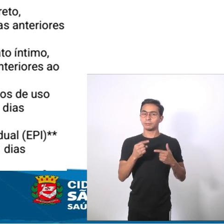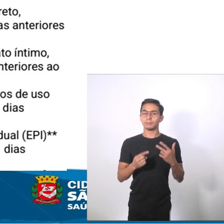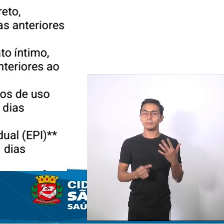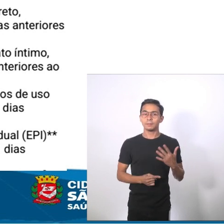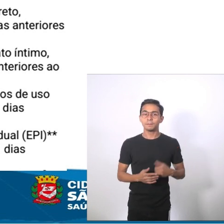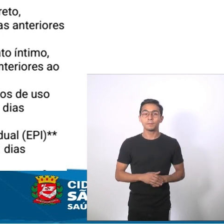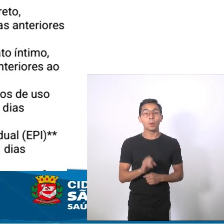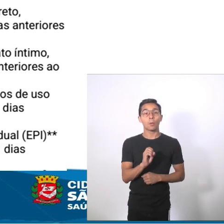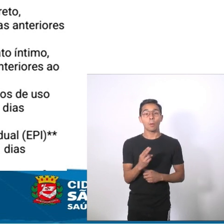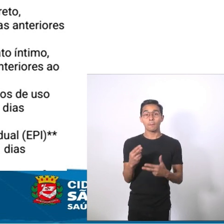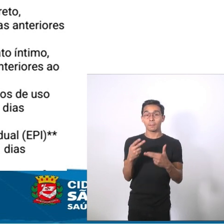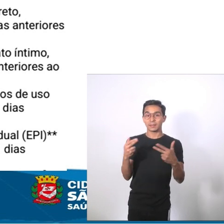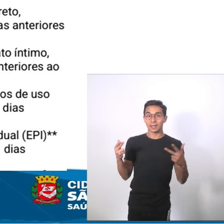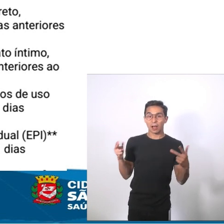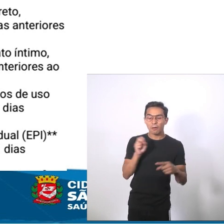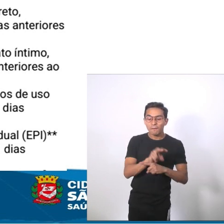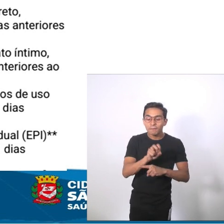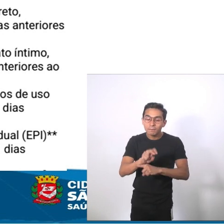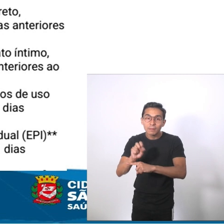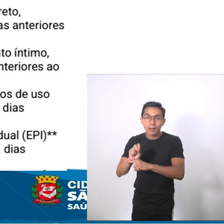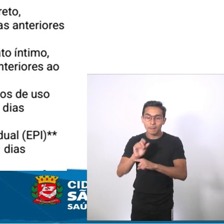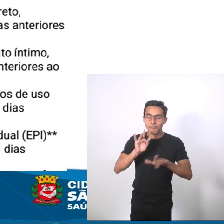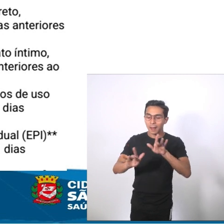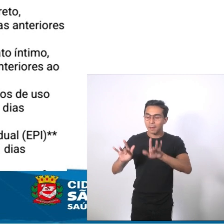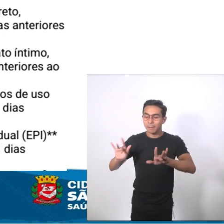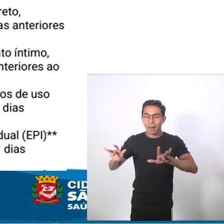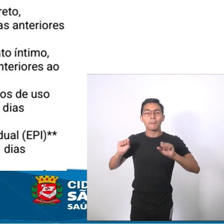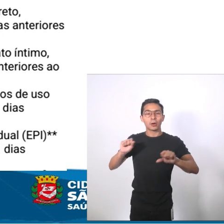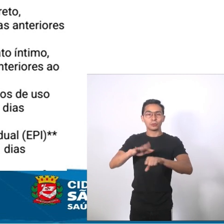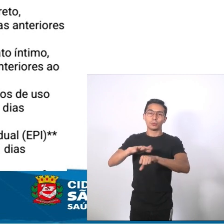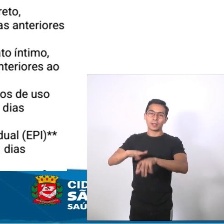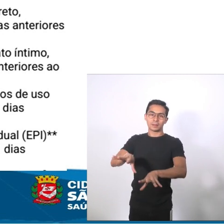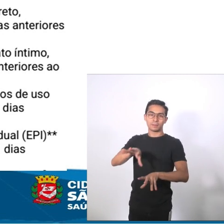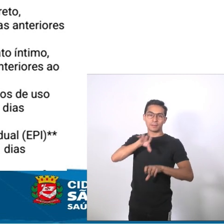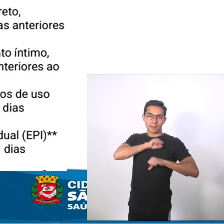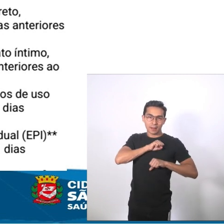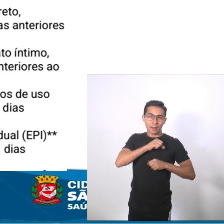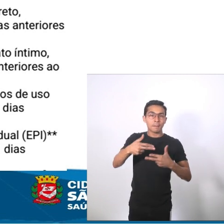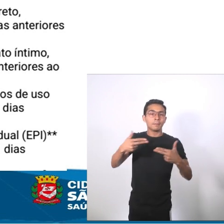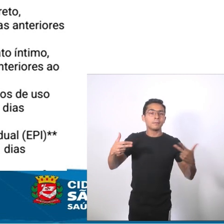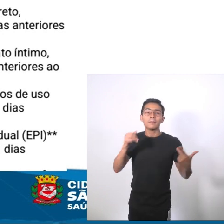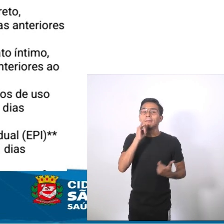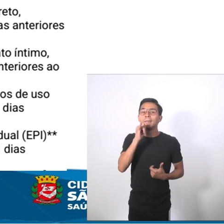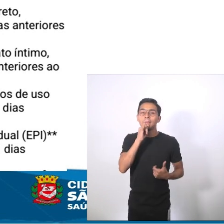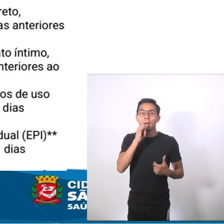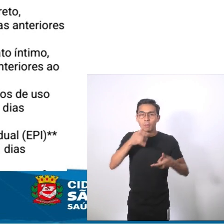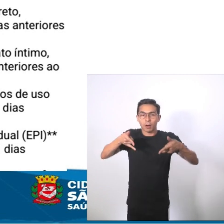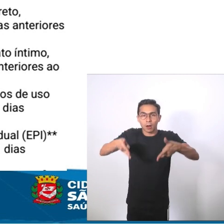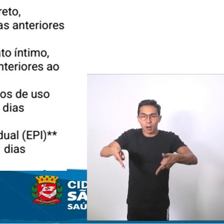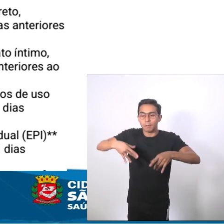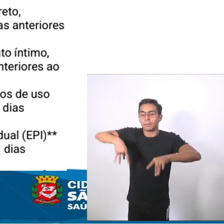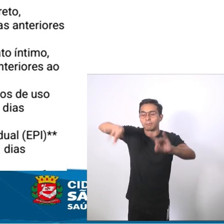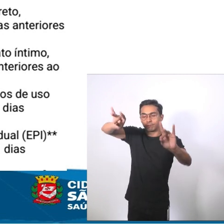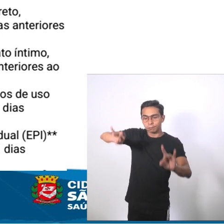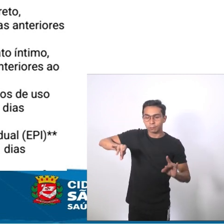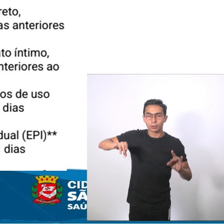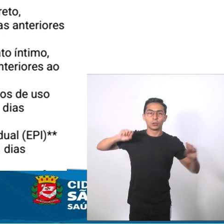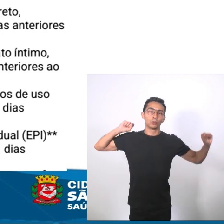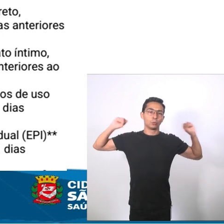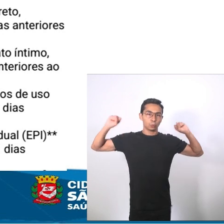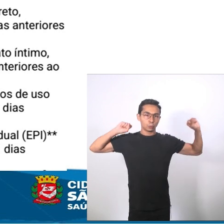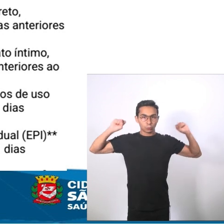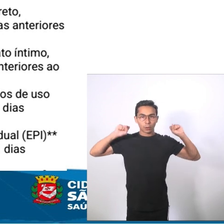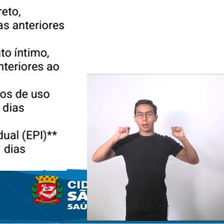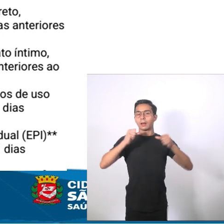materiais contaminados, como roupas de cama e banho ou utensílios de uso comum, pertencentes com